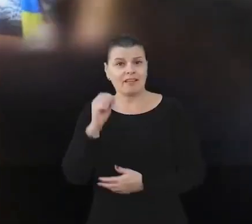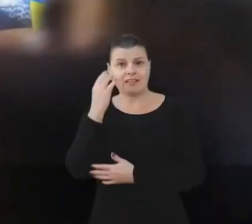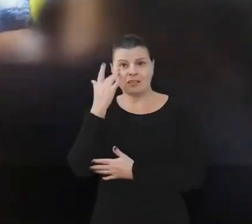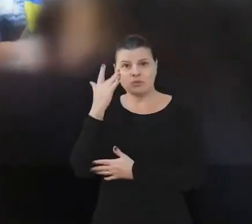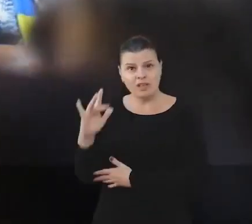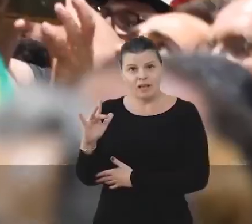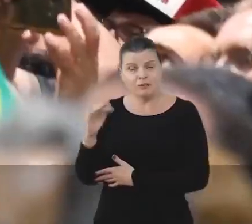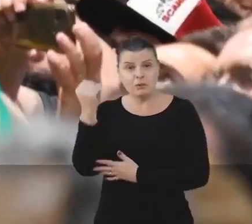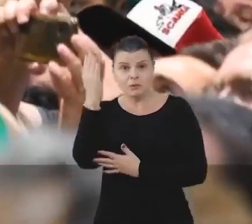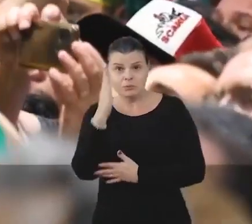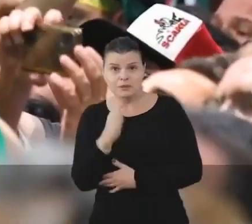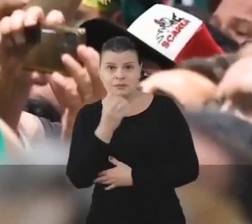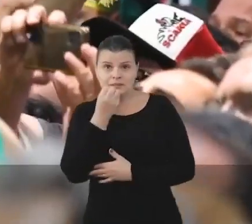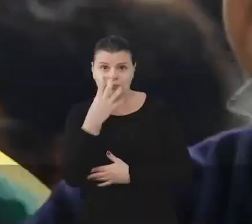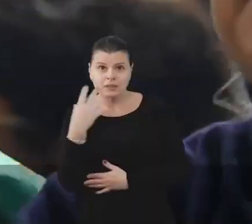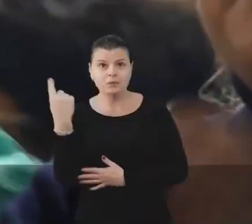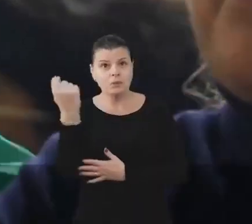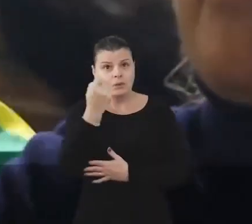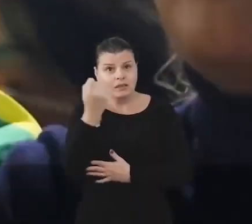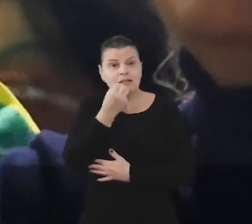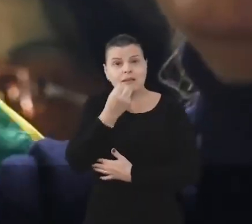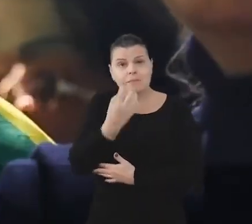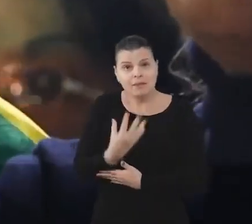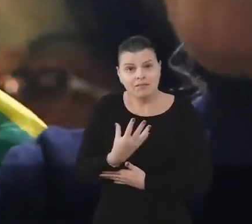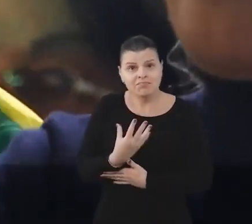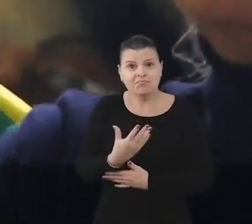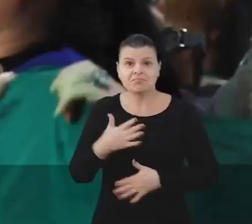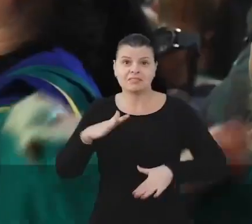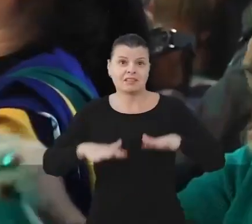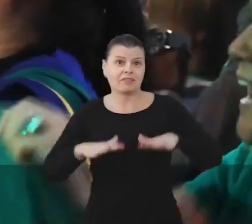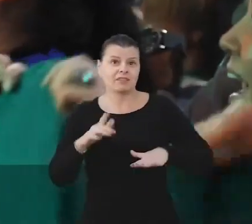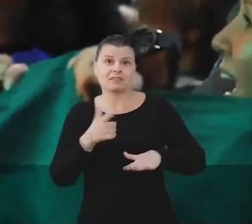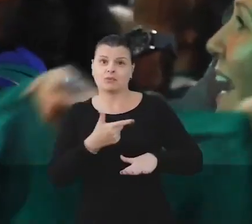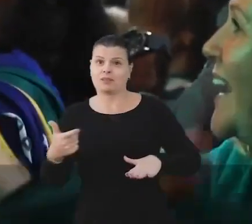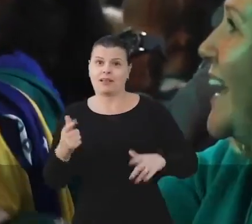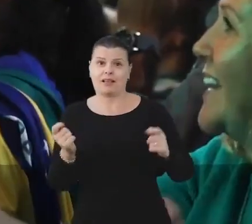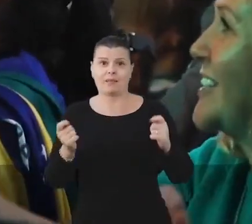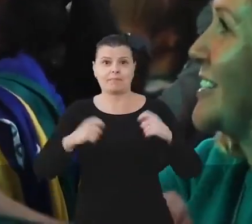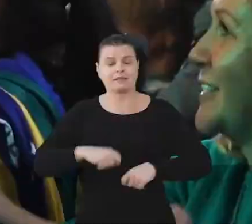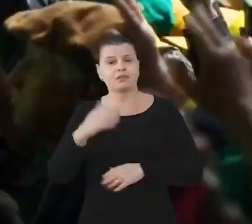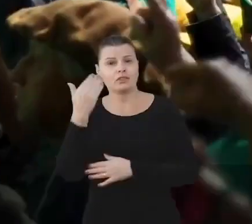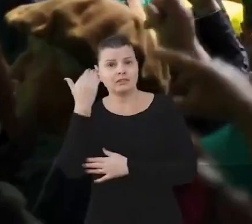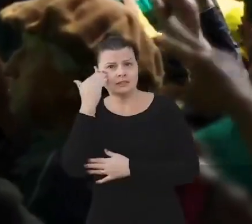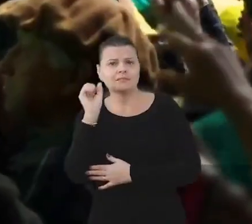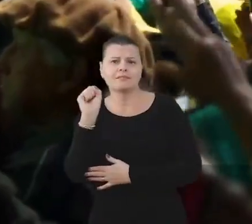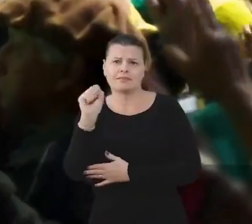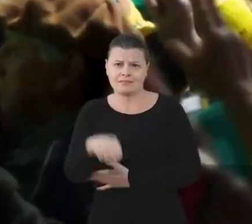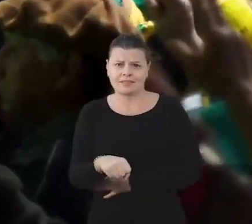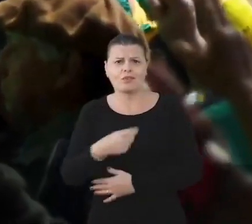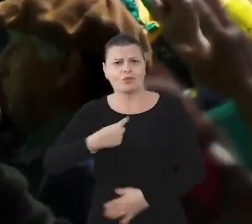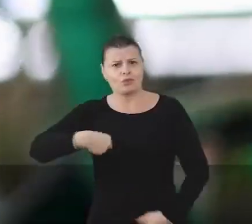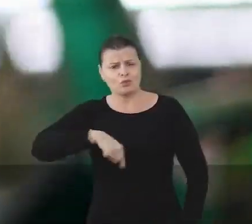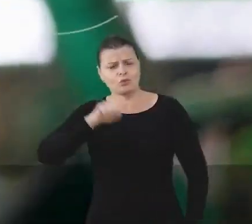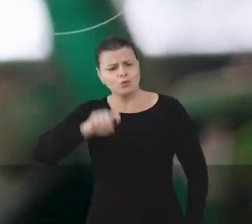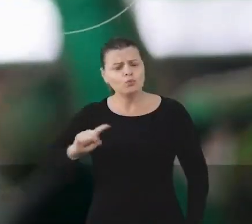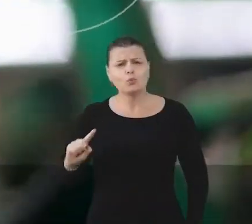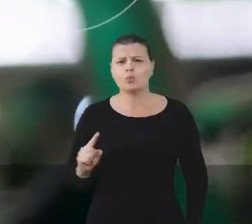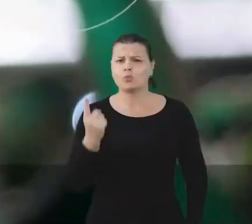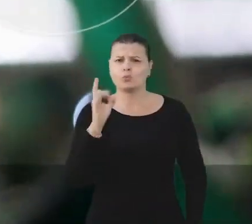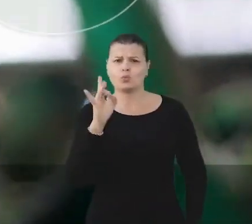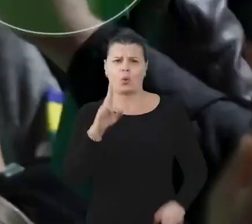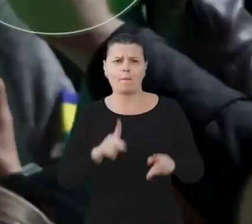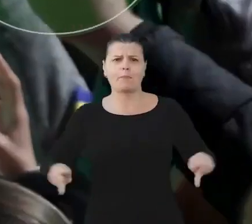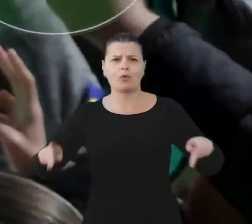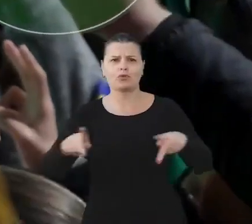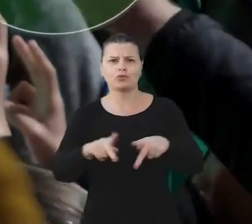Quem não sabe que quando o Brasil vai bem, o Rio Grande vai bem, talvez não seja capaz de entender que sim, somos um